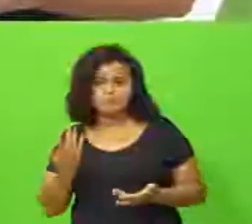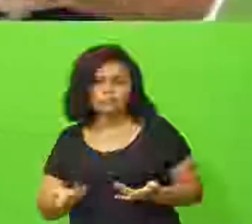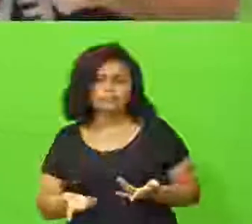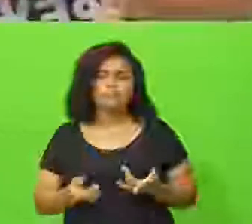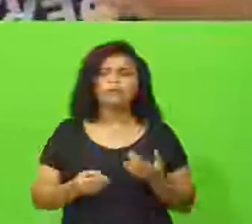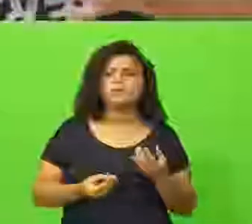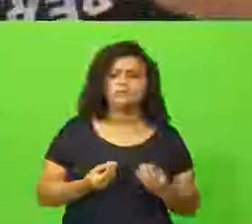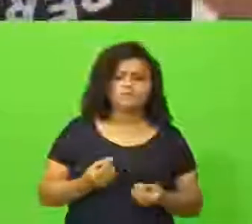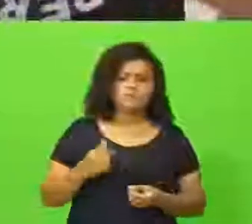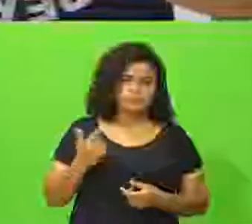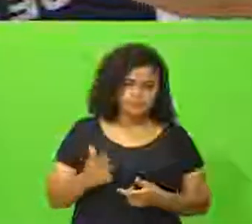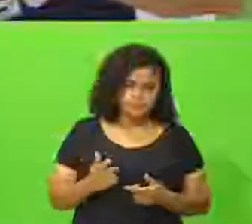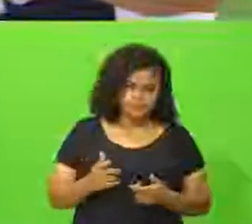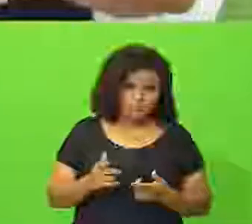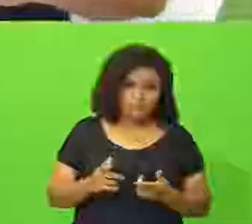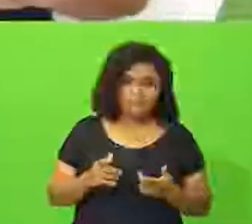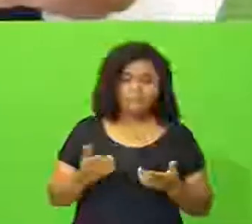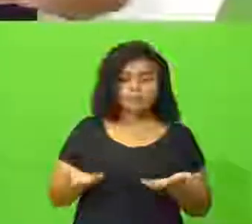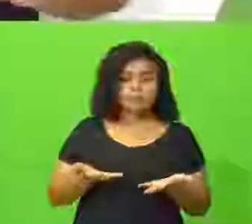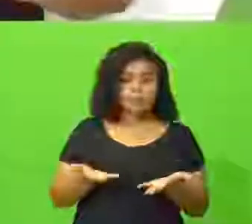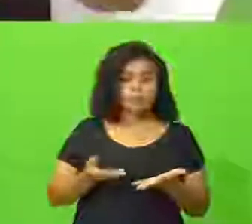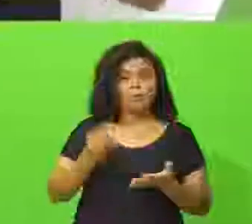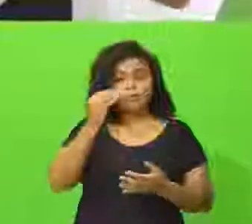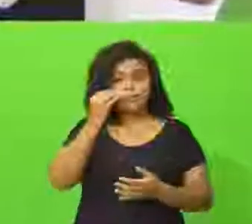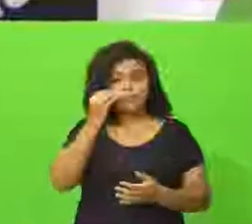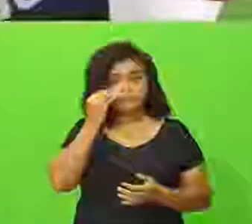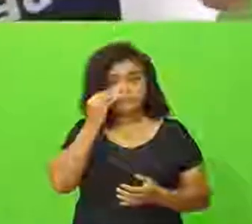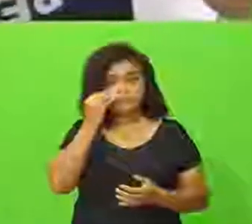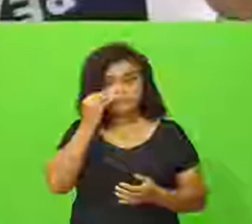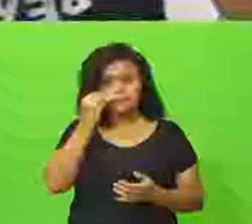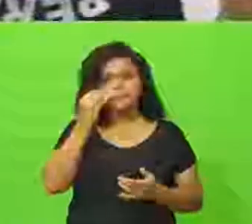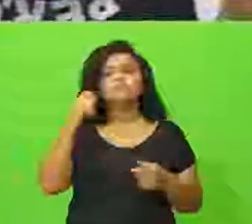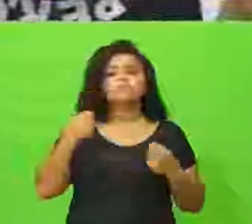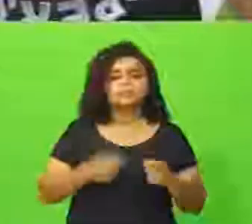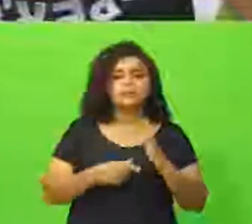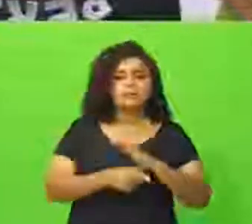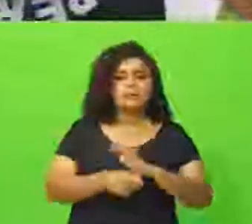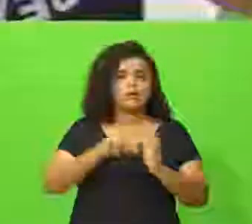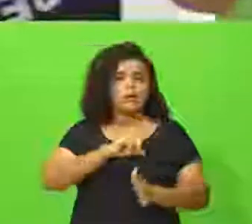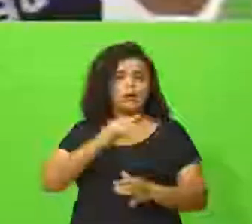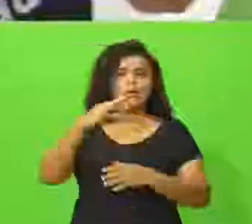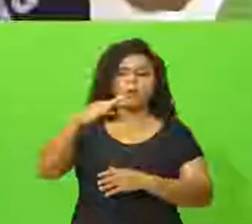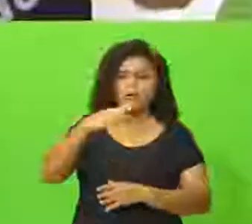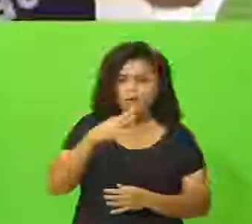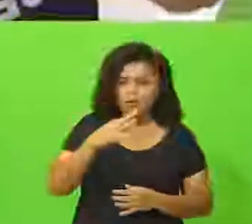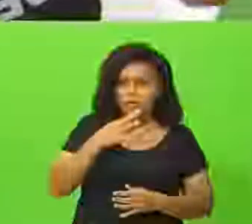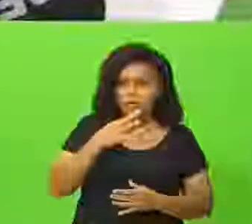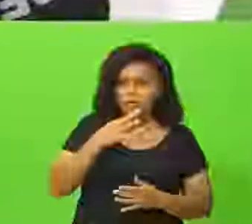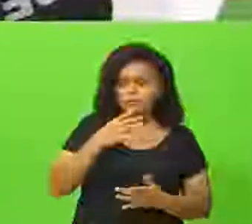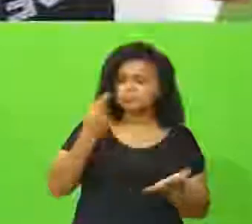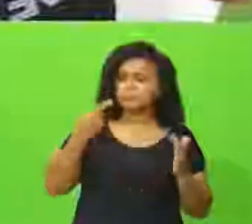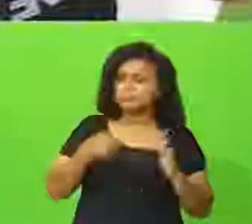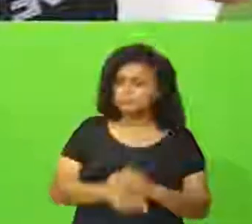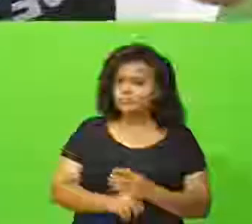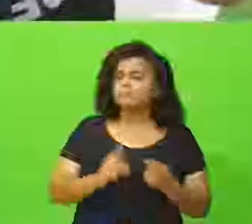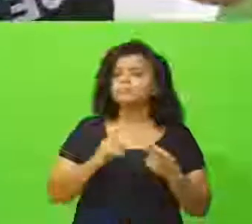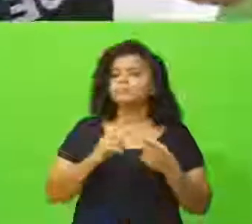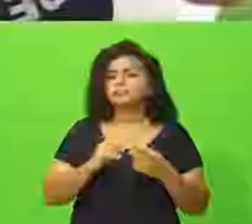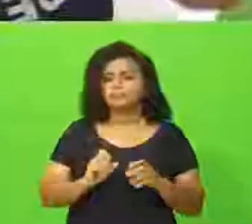taxa de mortalidade. Então, galera, o que nós vamos notar? Nós temos que ter o domínio desses conceitos para poder, no